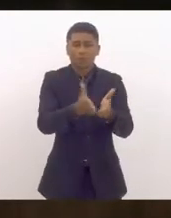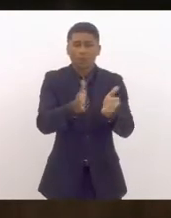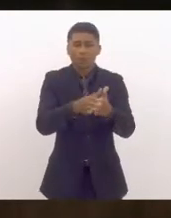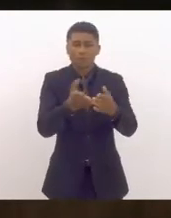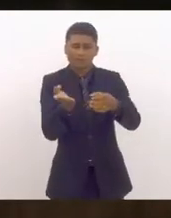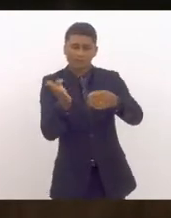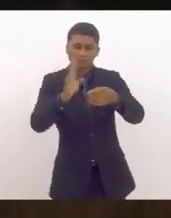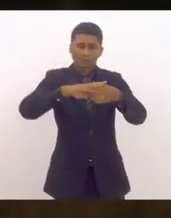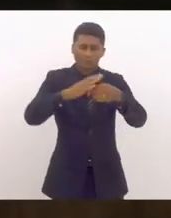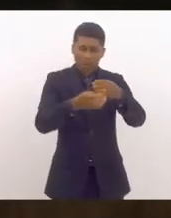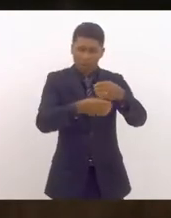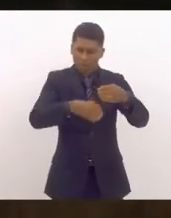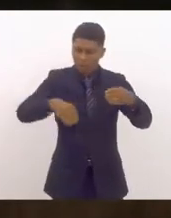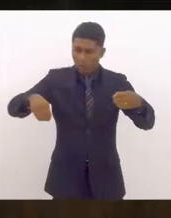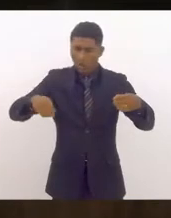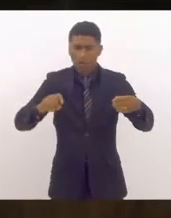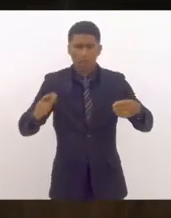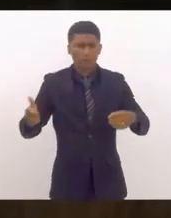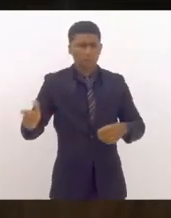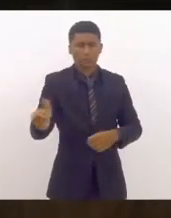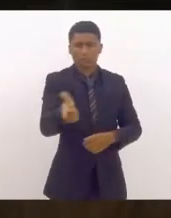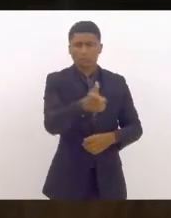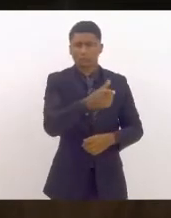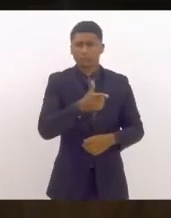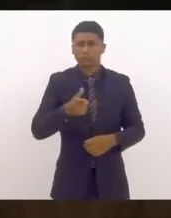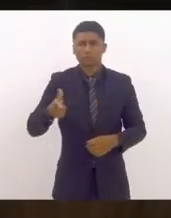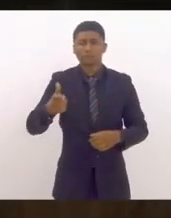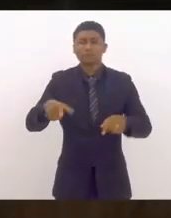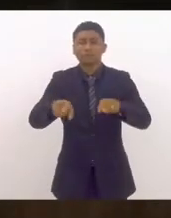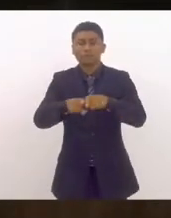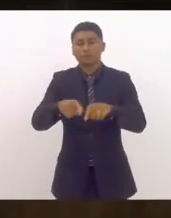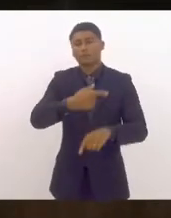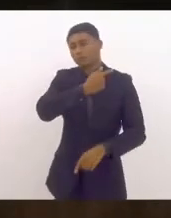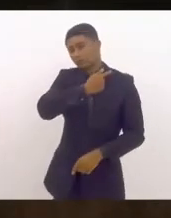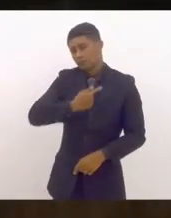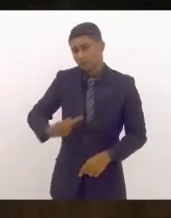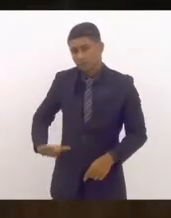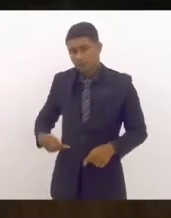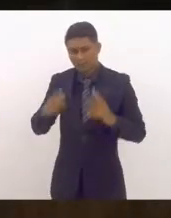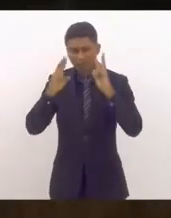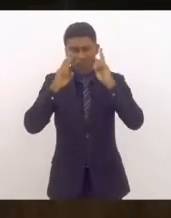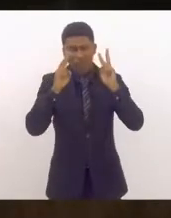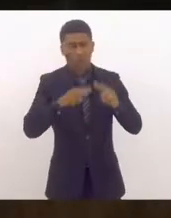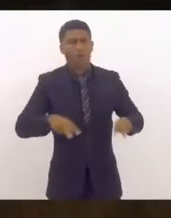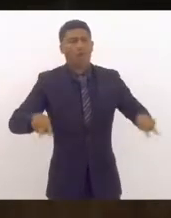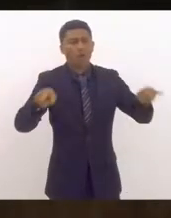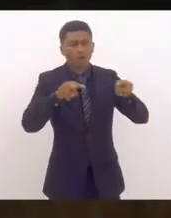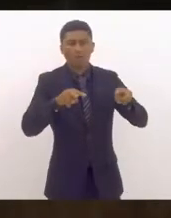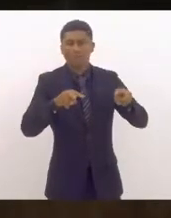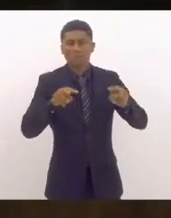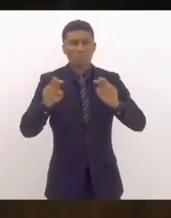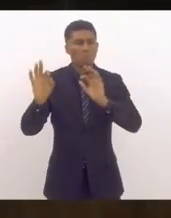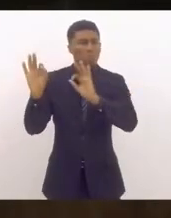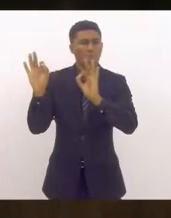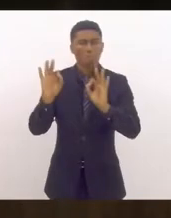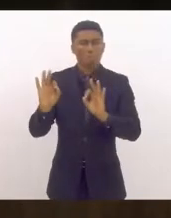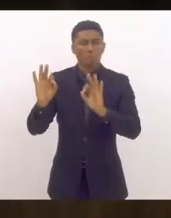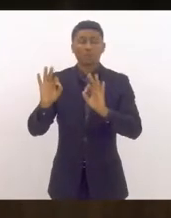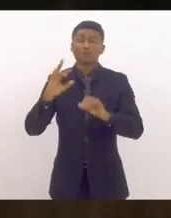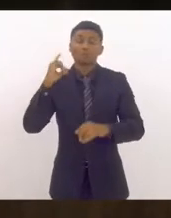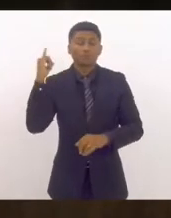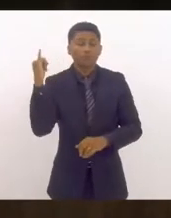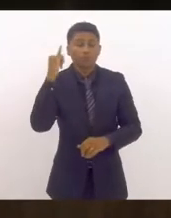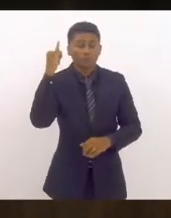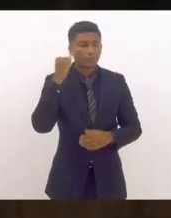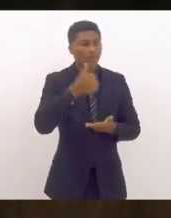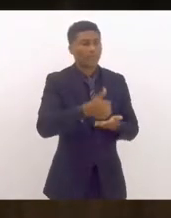o devido olhar experimentado do governo do Estado, possa ter, sim, uma assistência técnica para moradias